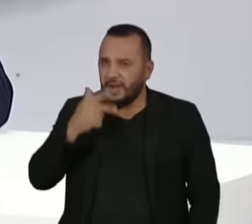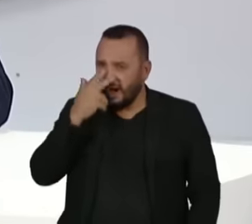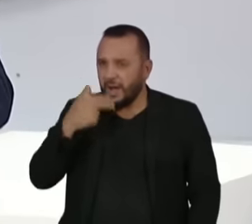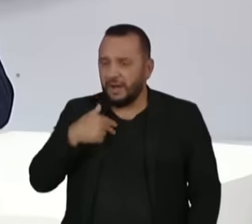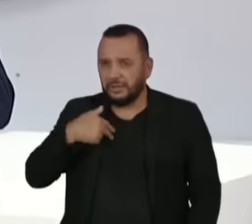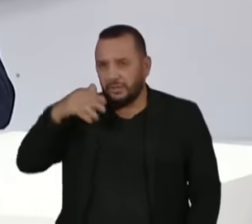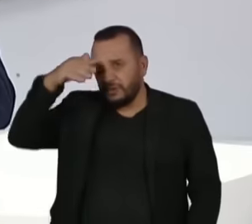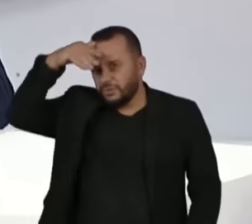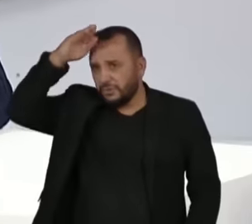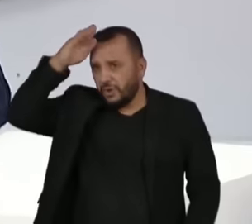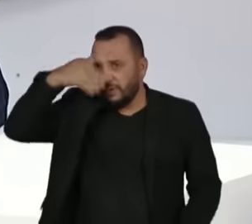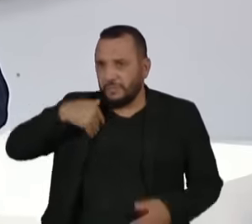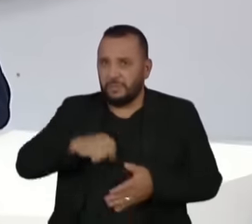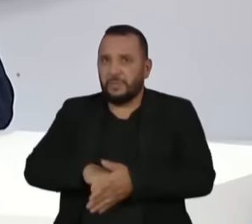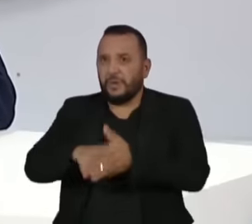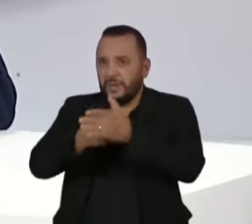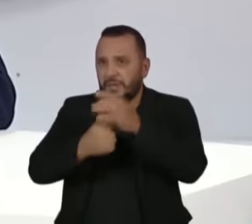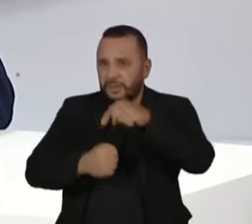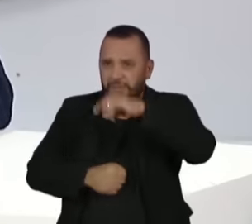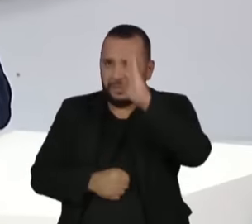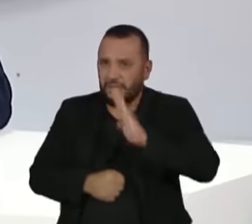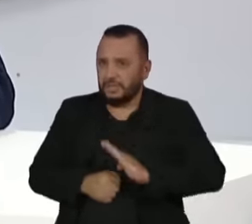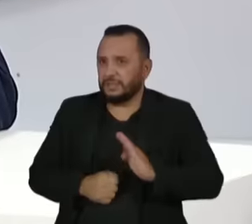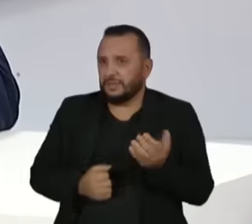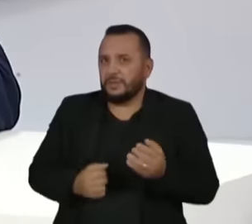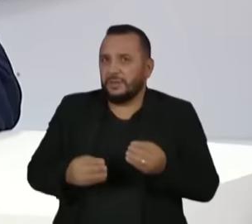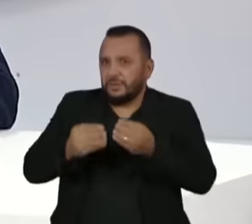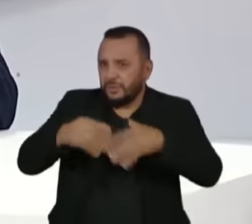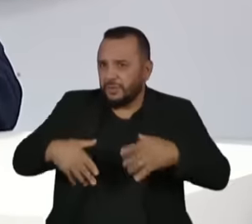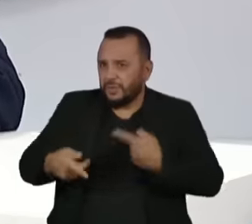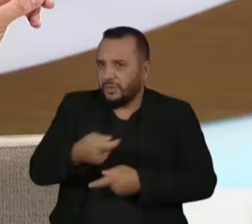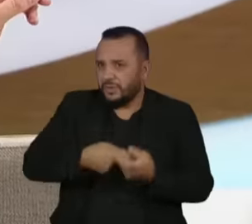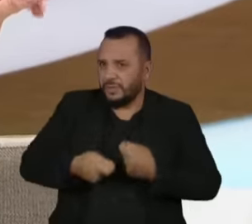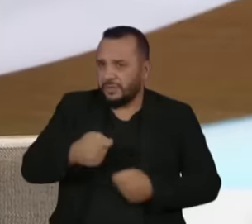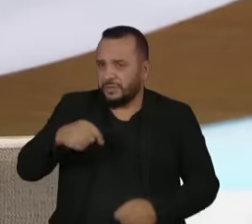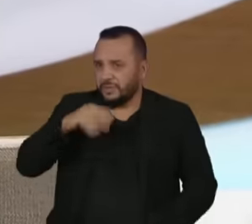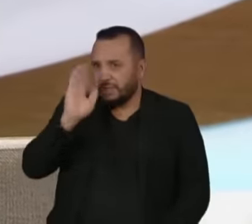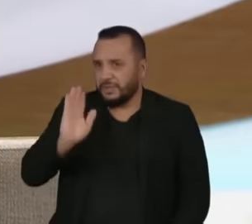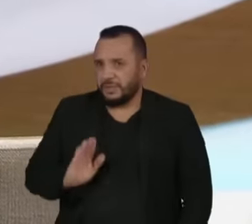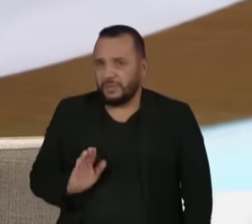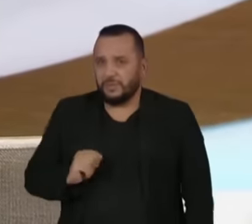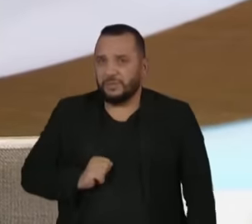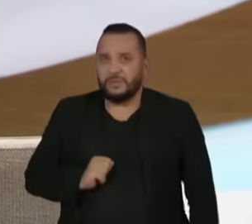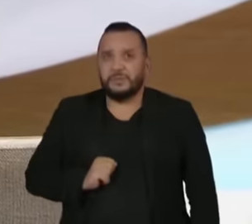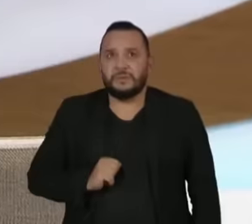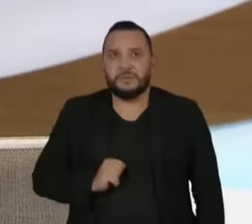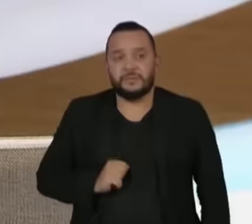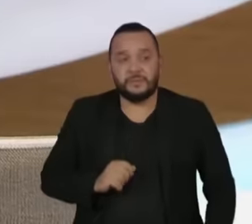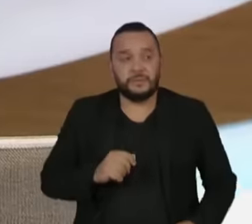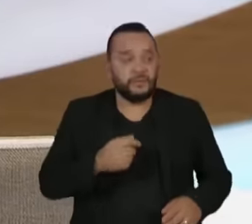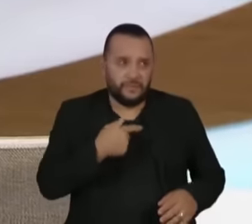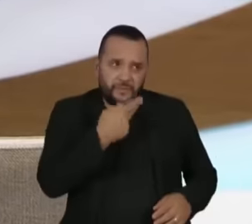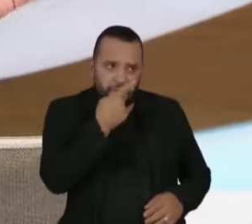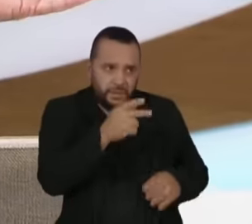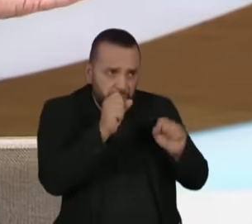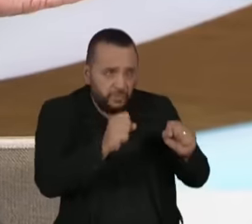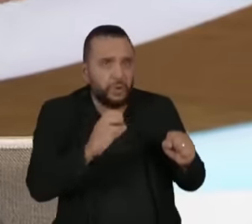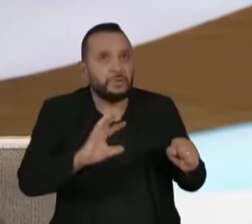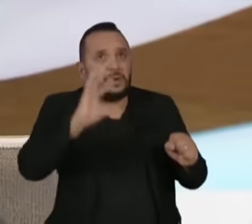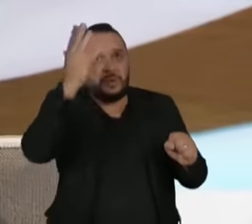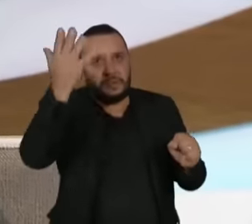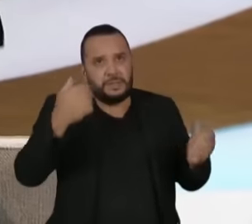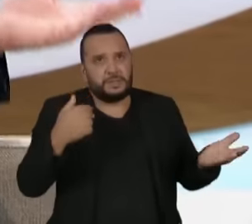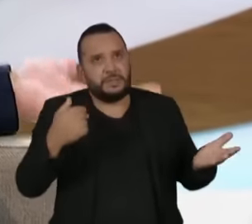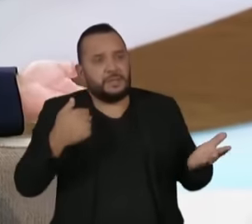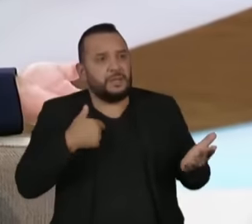Trump contra o Brasil? Algo que prejudicaria economicamente o Brasil? Não estou defendendo isso. Eu estou falando que na minha leitura pode acontecer. Não só porque